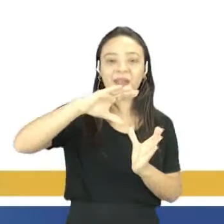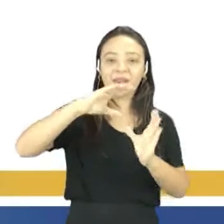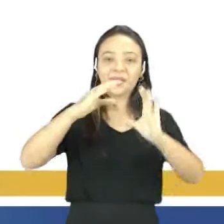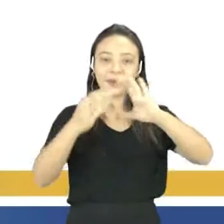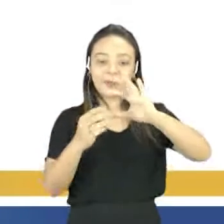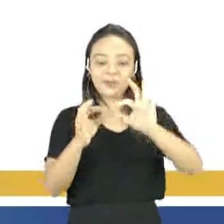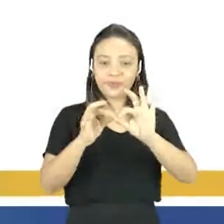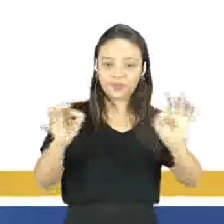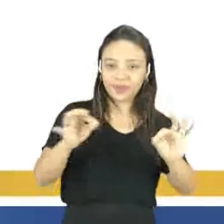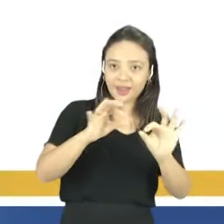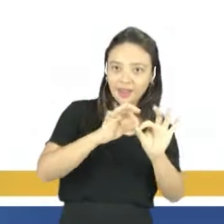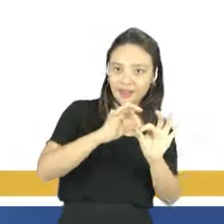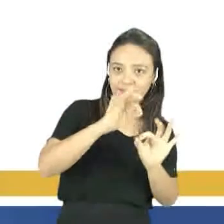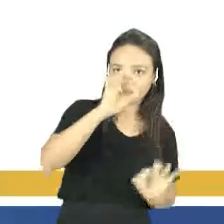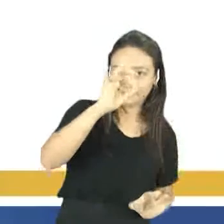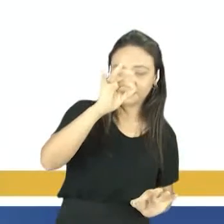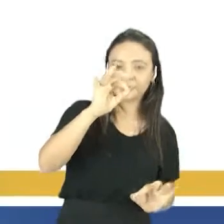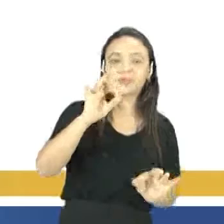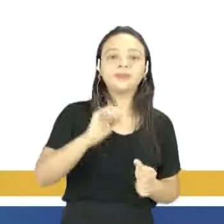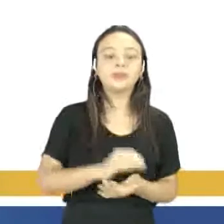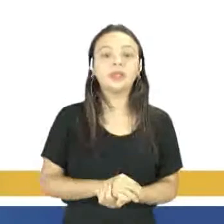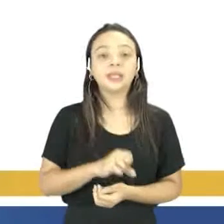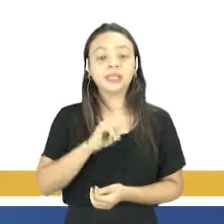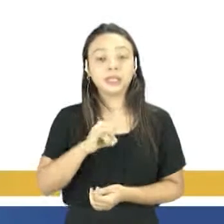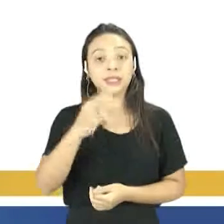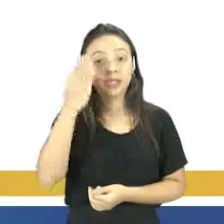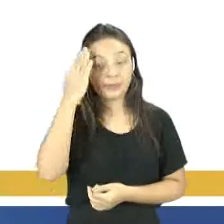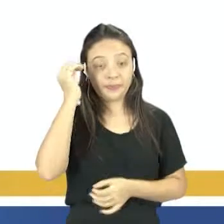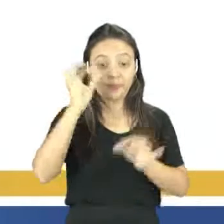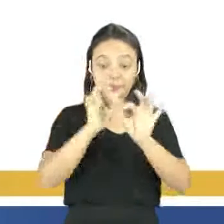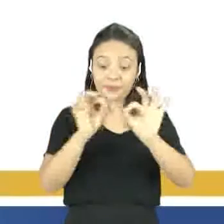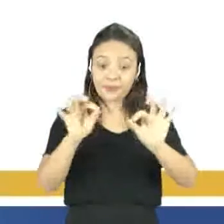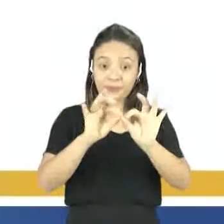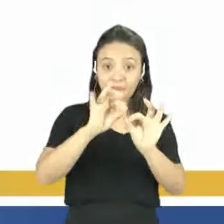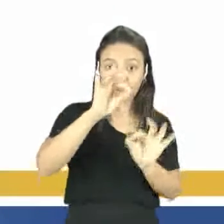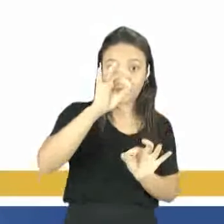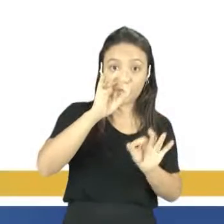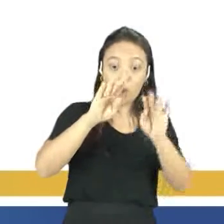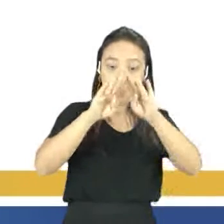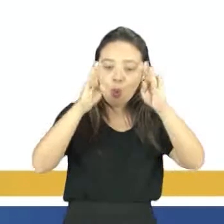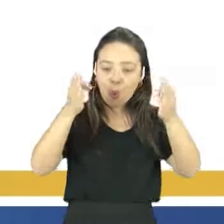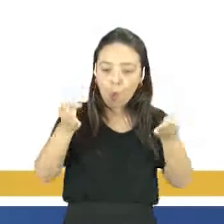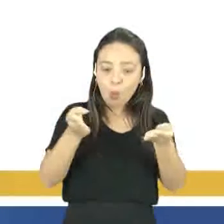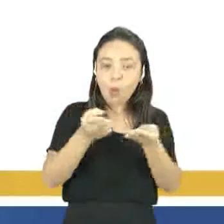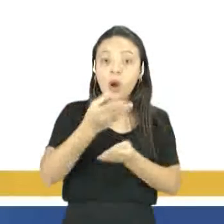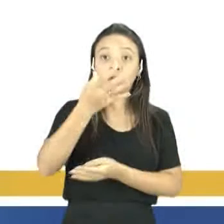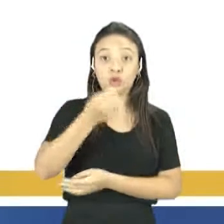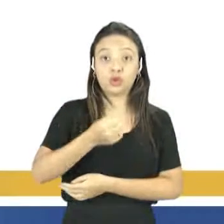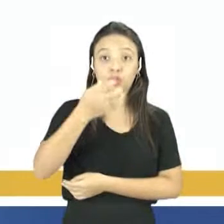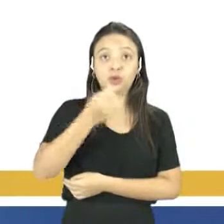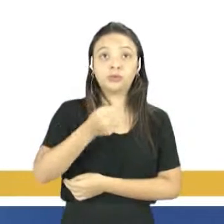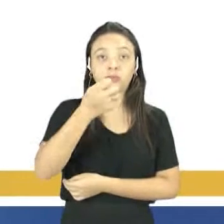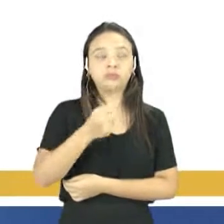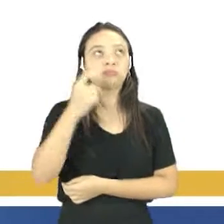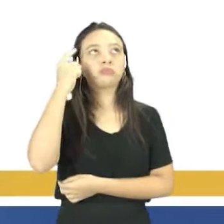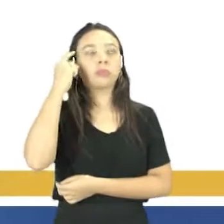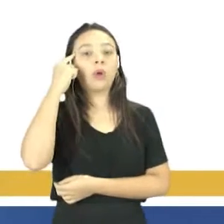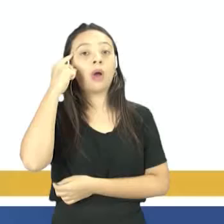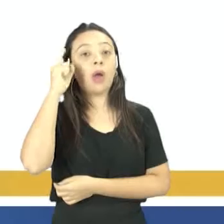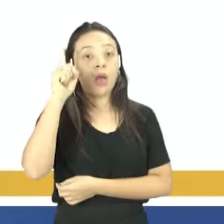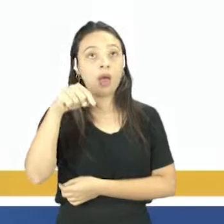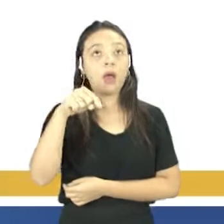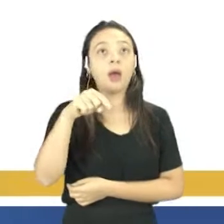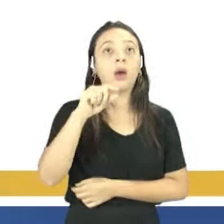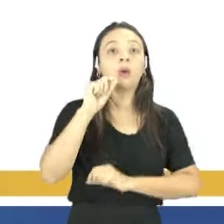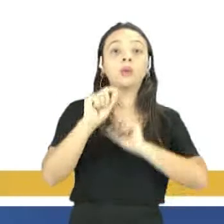comprimento, largura e altura. Quando você mede uma caixa de leite, por exemplo, você pode pensar como uma figura espacial, você